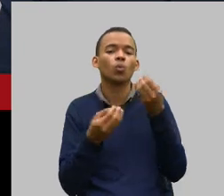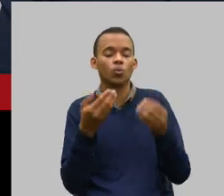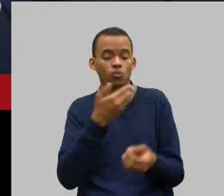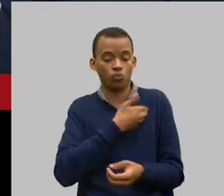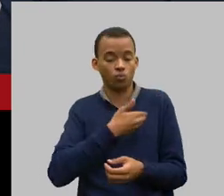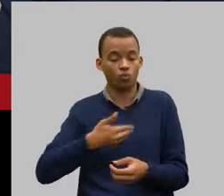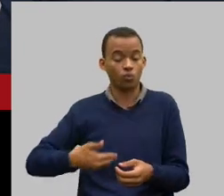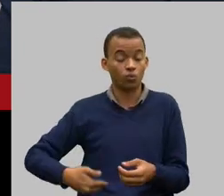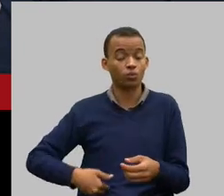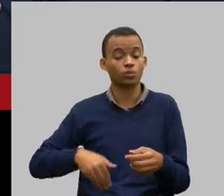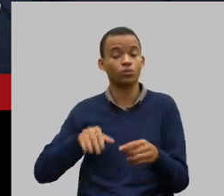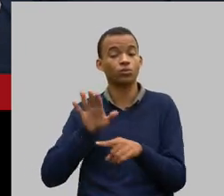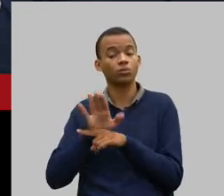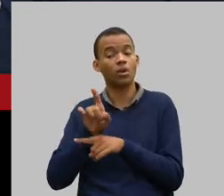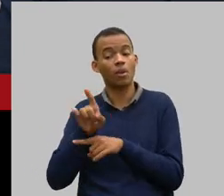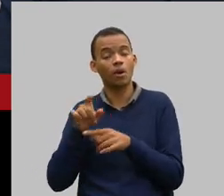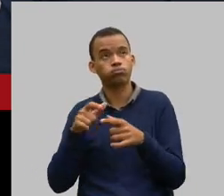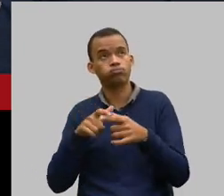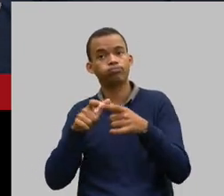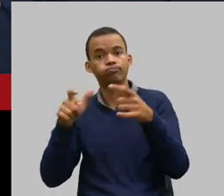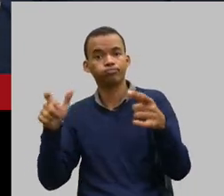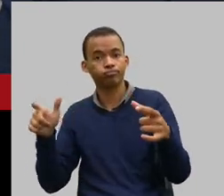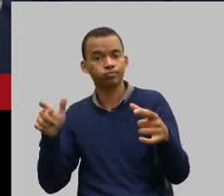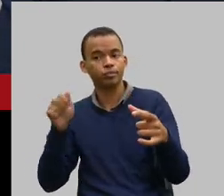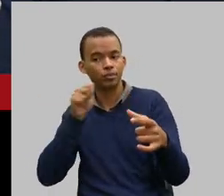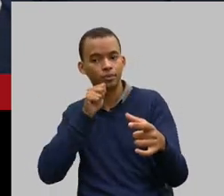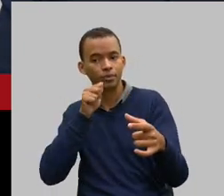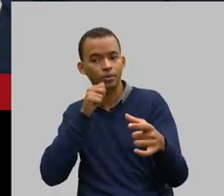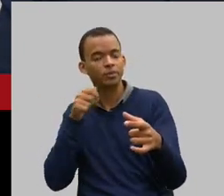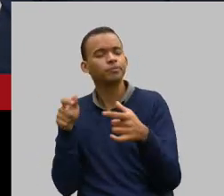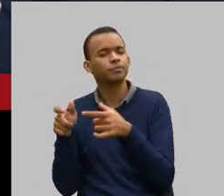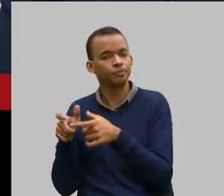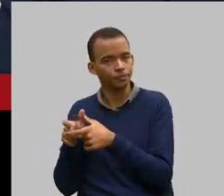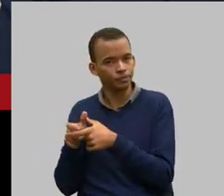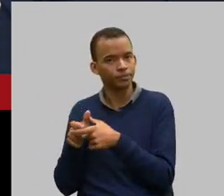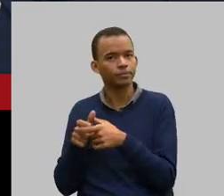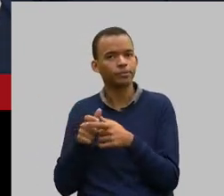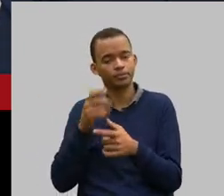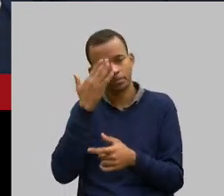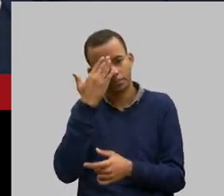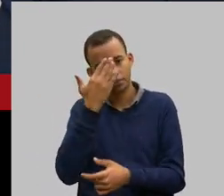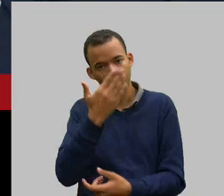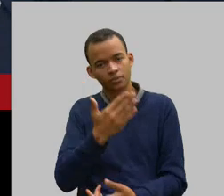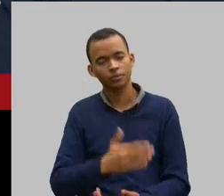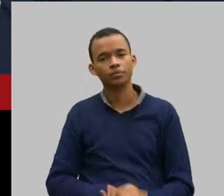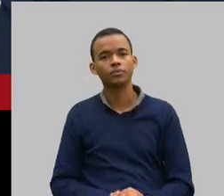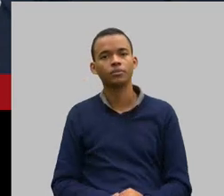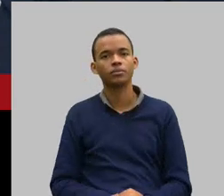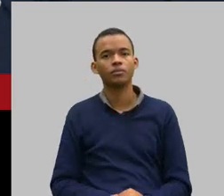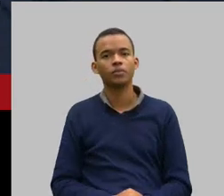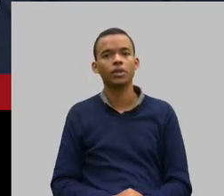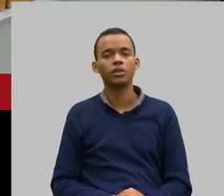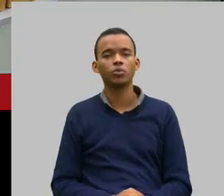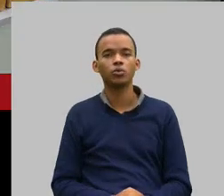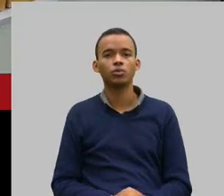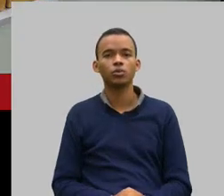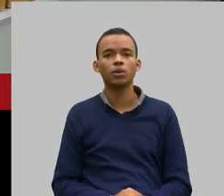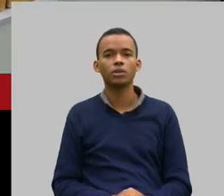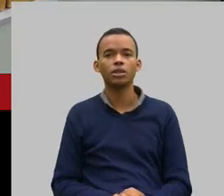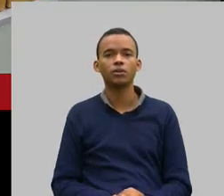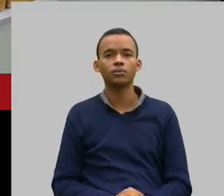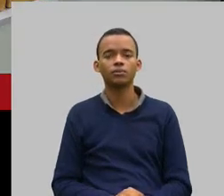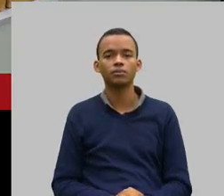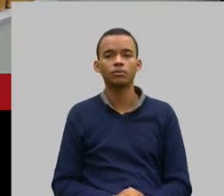só numa pequena parte precisamos avançar nessa questão É isto aí muito obrigado